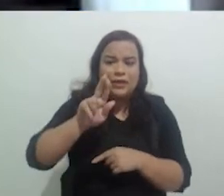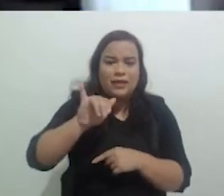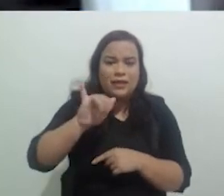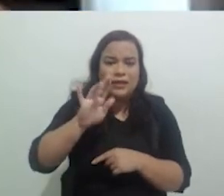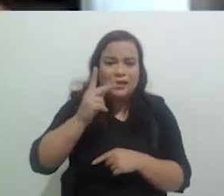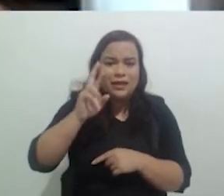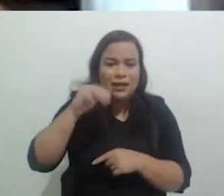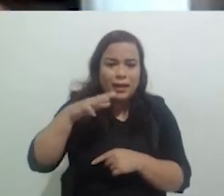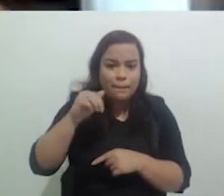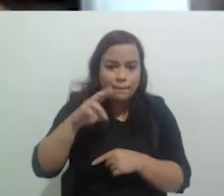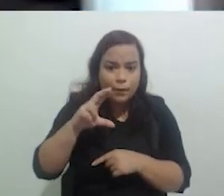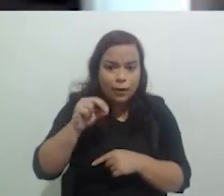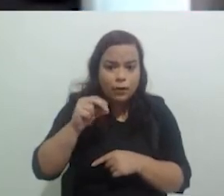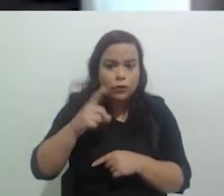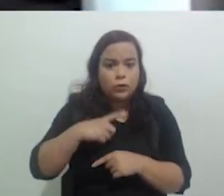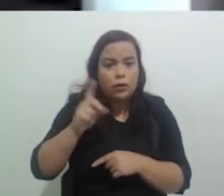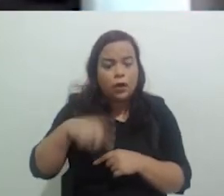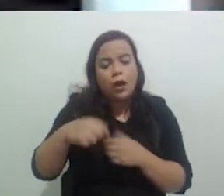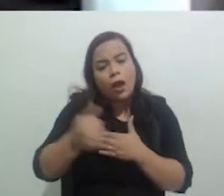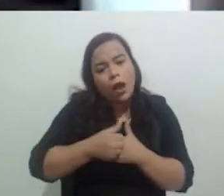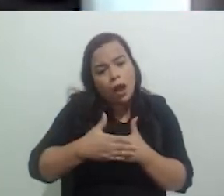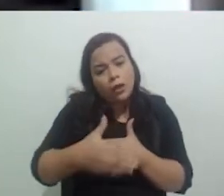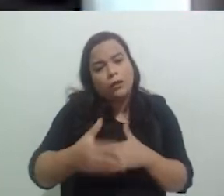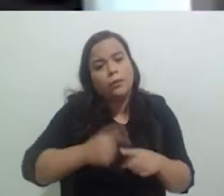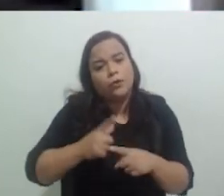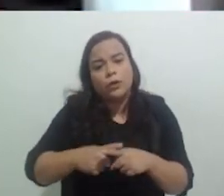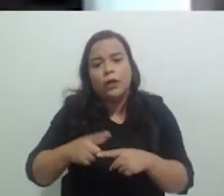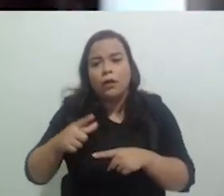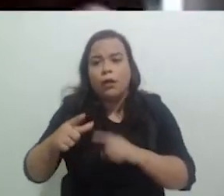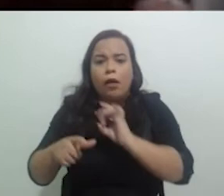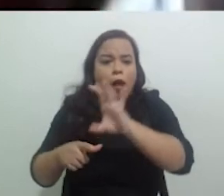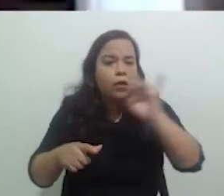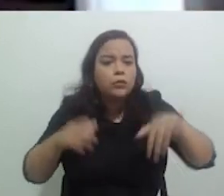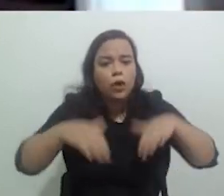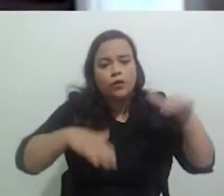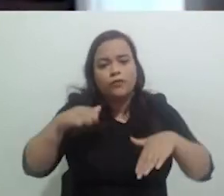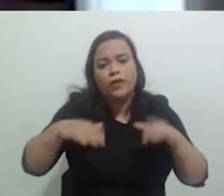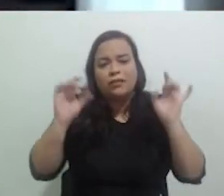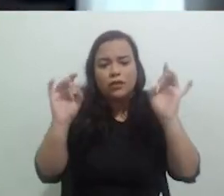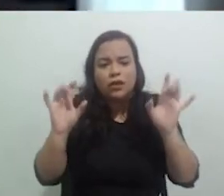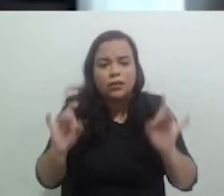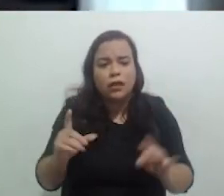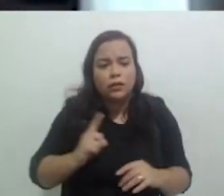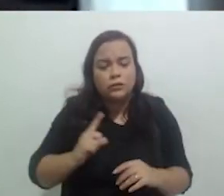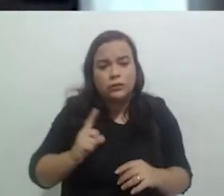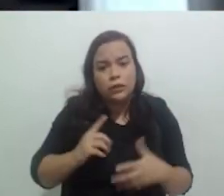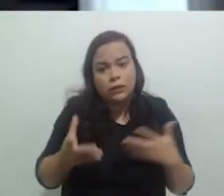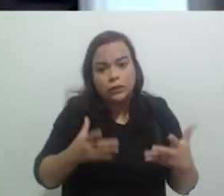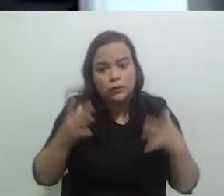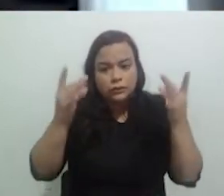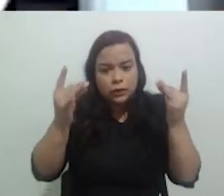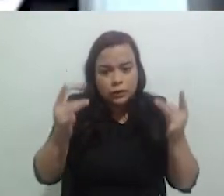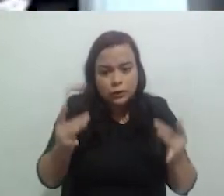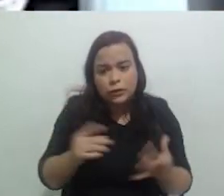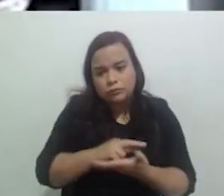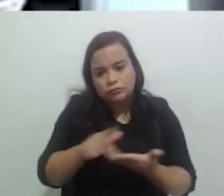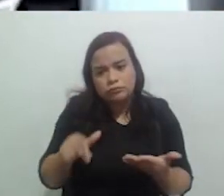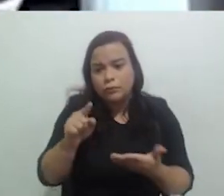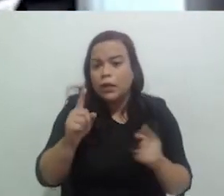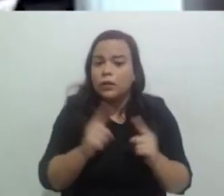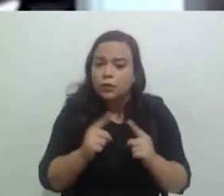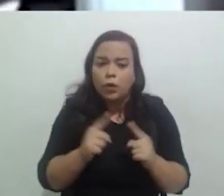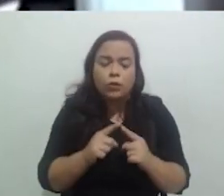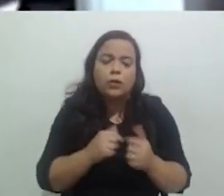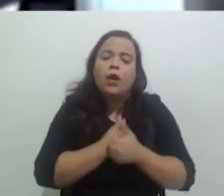tem um... Às vezes tem um detalhe. Arquivar, né? Nesse caso, pode deixar. Todos concordam com o relator, é isso? Eu acompanho o relator.